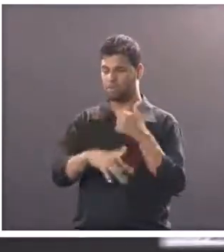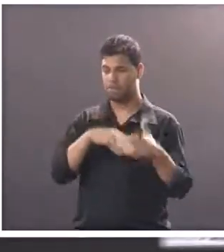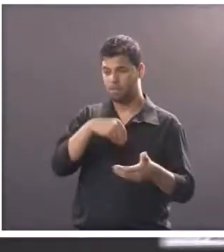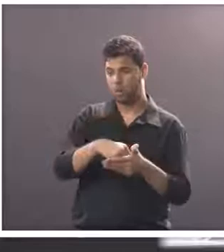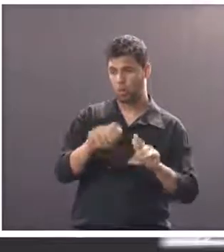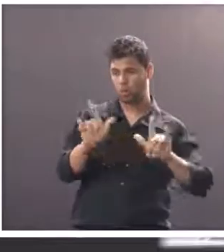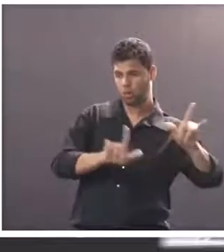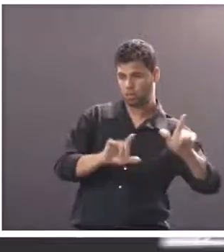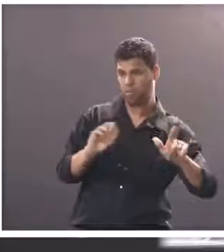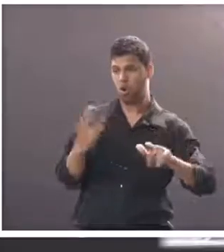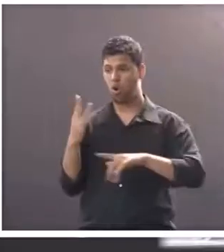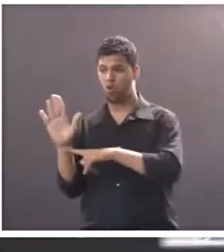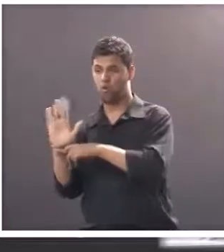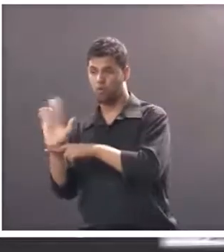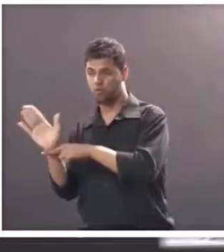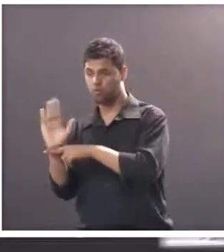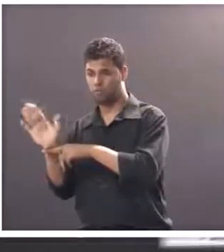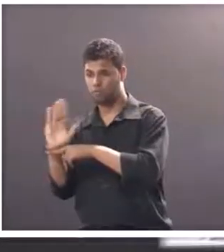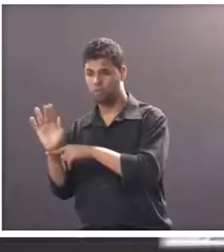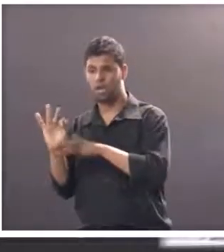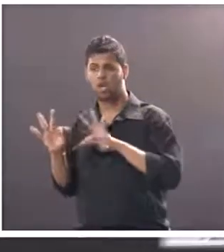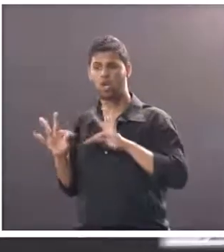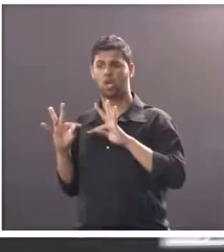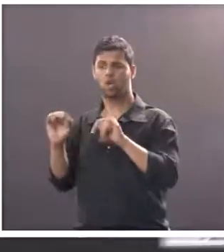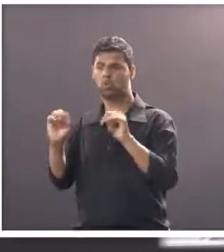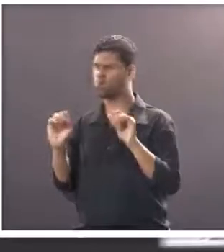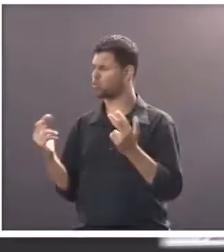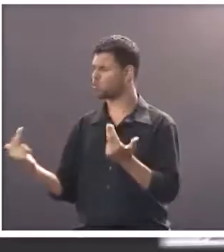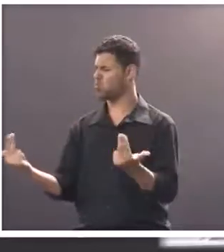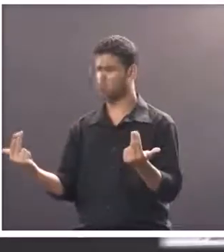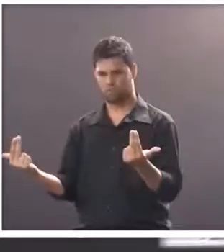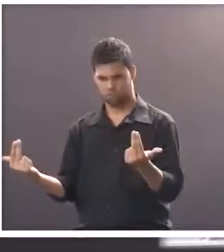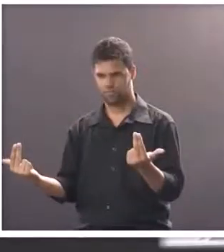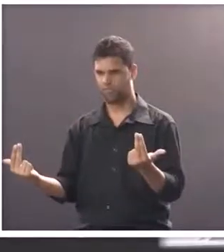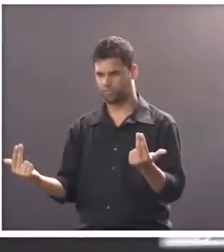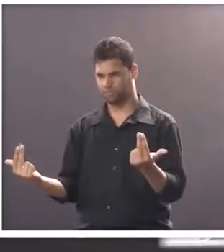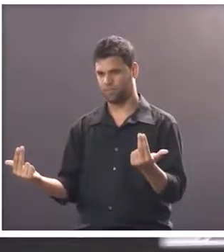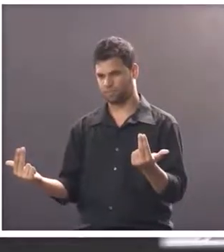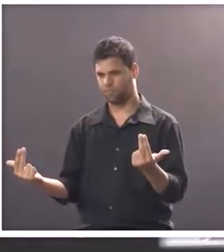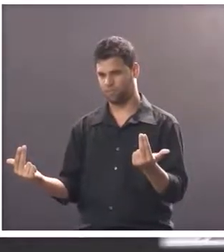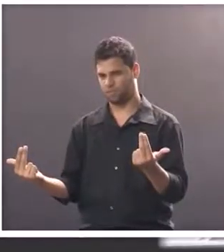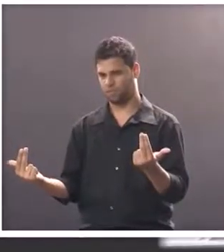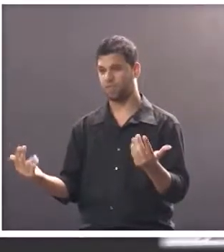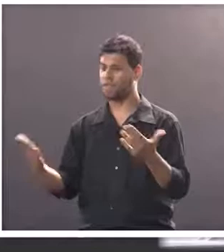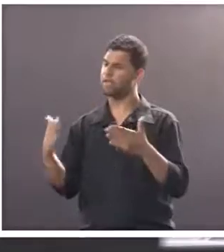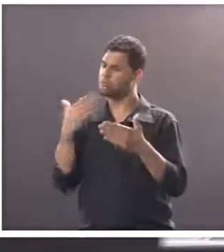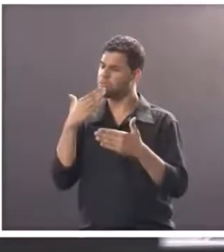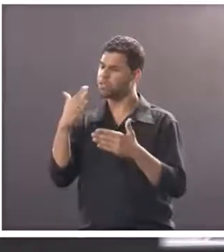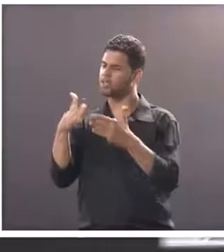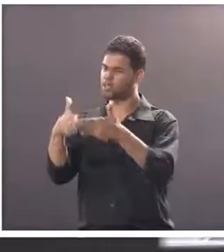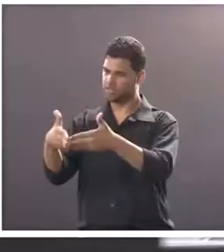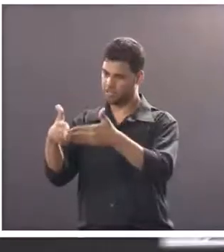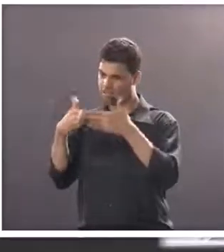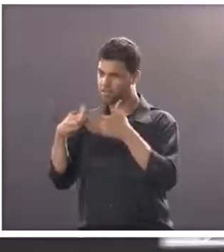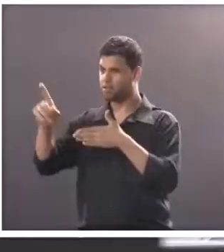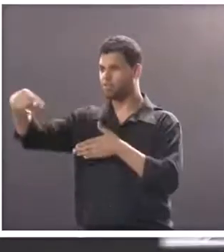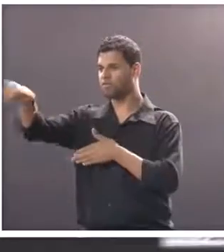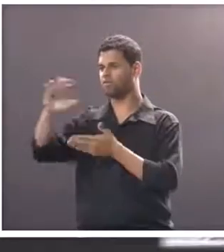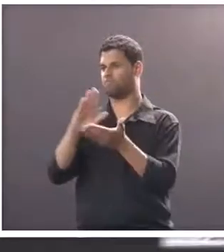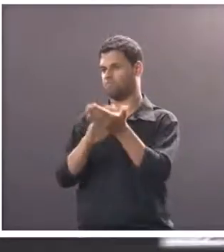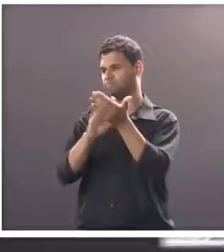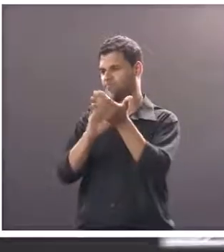que aparece num filme. Você é tão intérprete quanto. Então eu queria pedir licença agora e